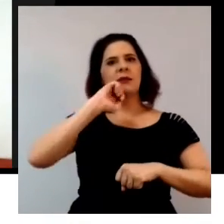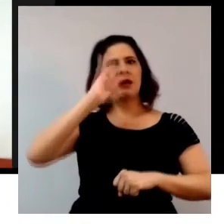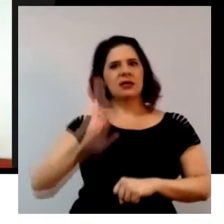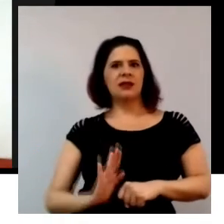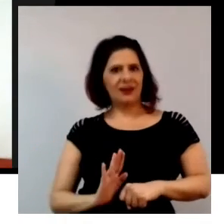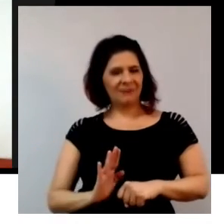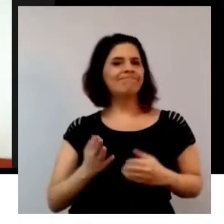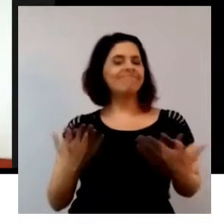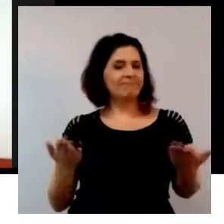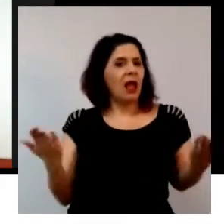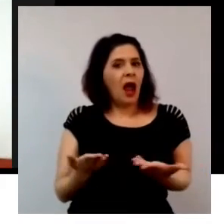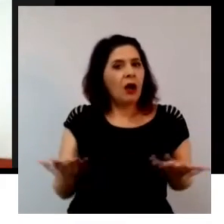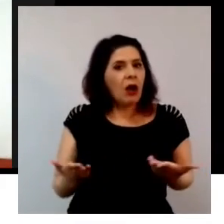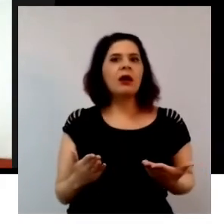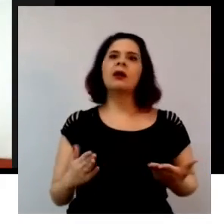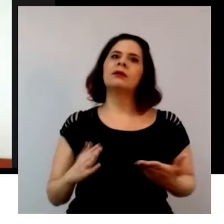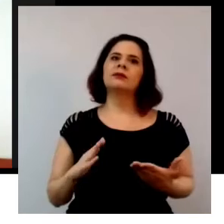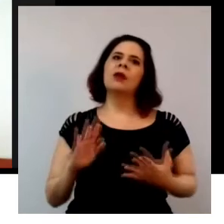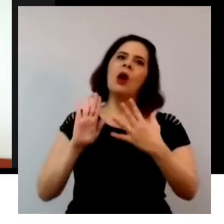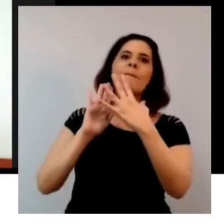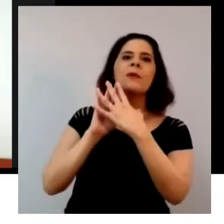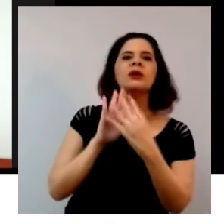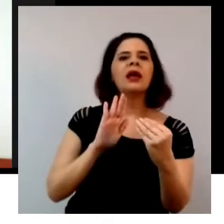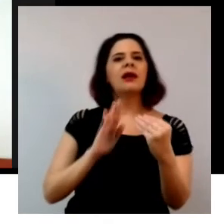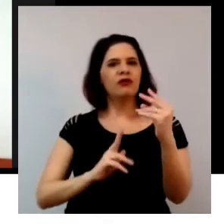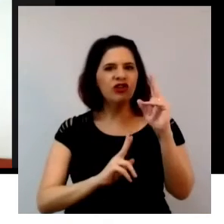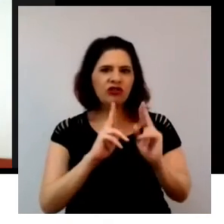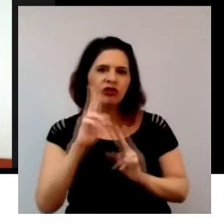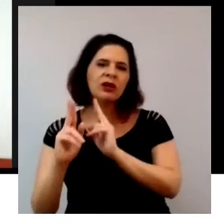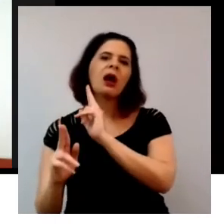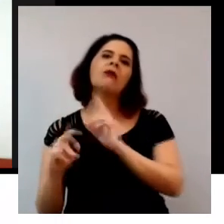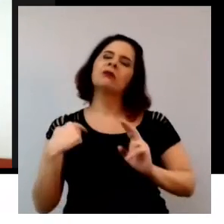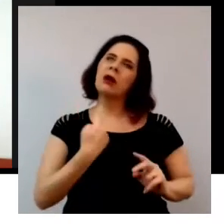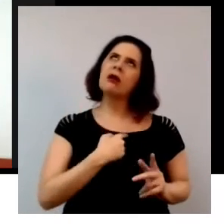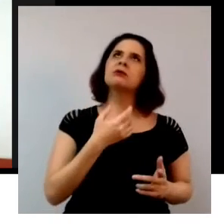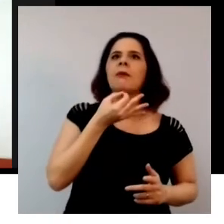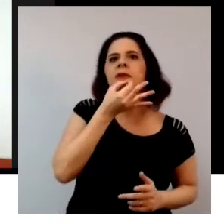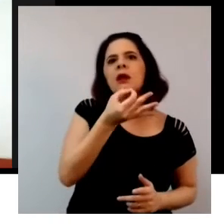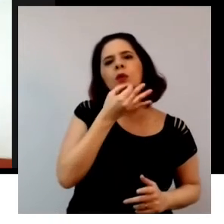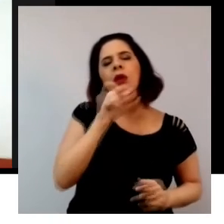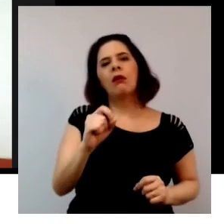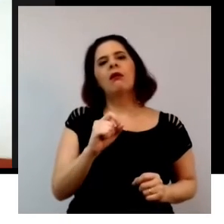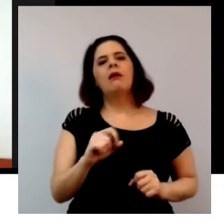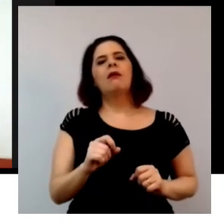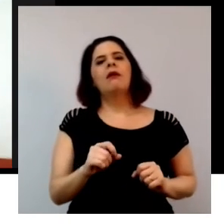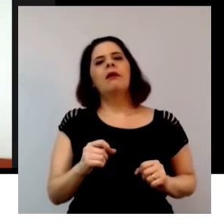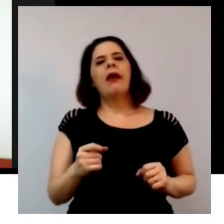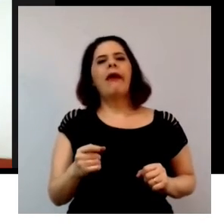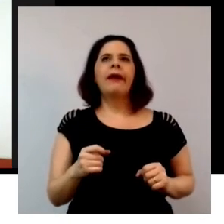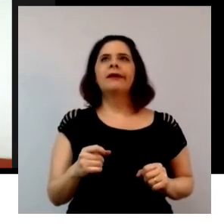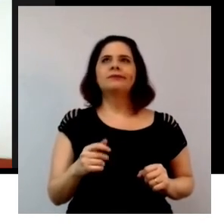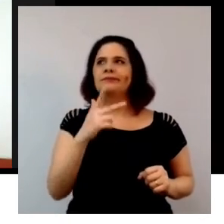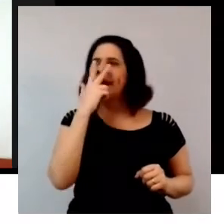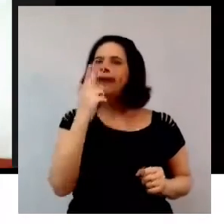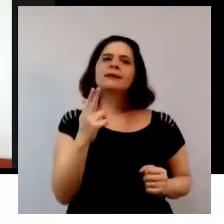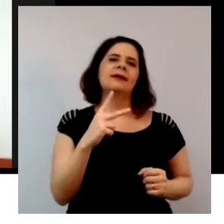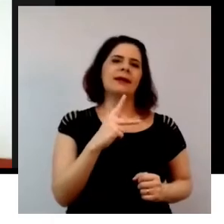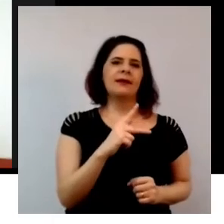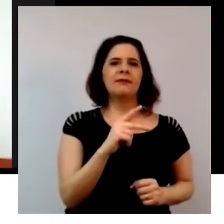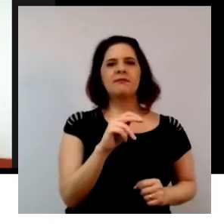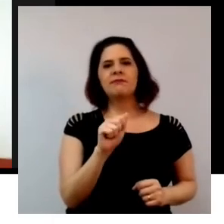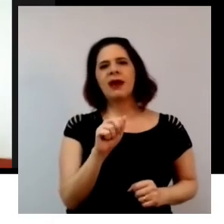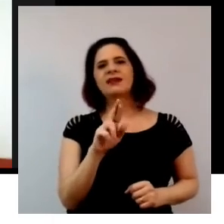Acho que a gente não fala de parcialidade, imparcialidade ou neutralidade. Eu concordo com o Leandro que acho que talvez sejam categorias um pouco superadas